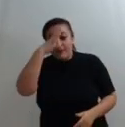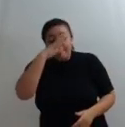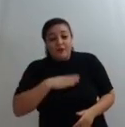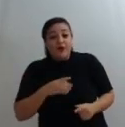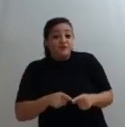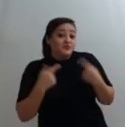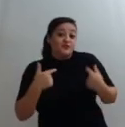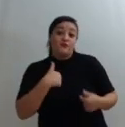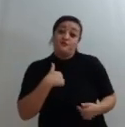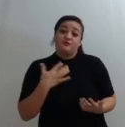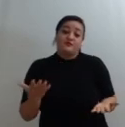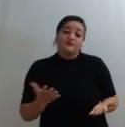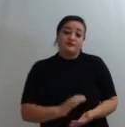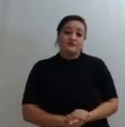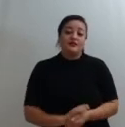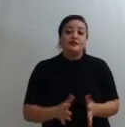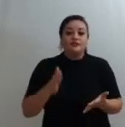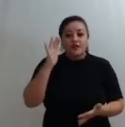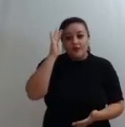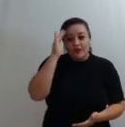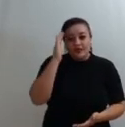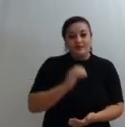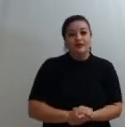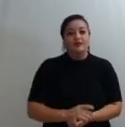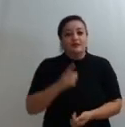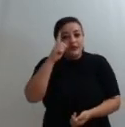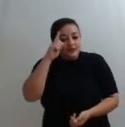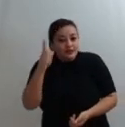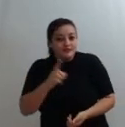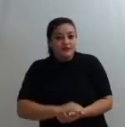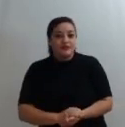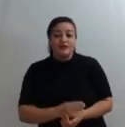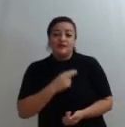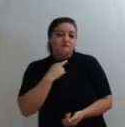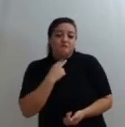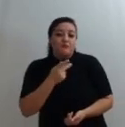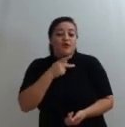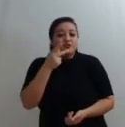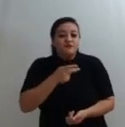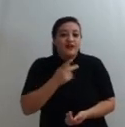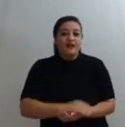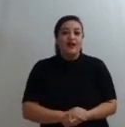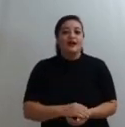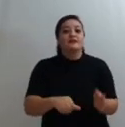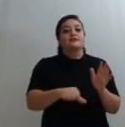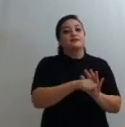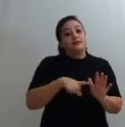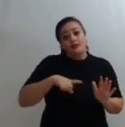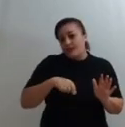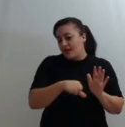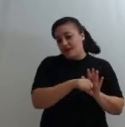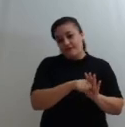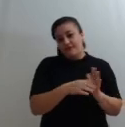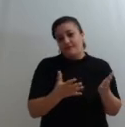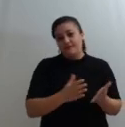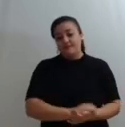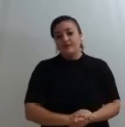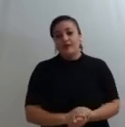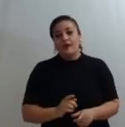eu entendo que, nesta hipótese, não se pode dizer propriamente que tenha havido uma ilegalidade. Eu apenas